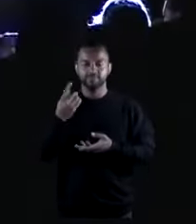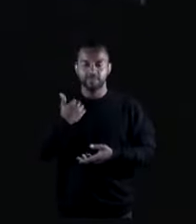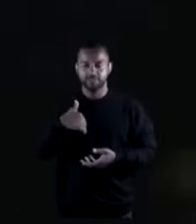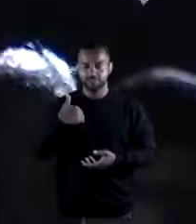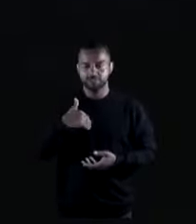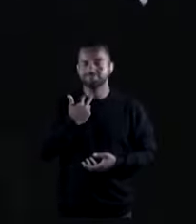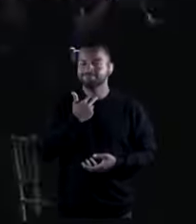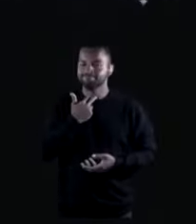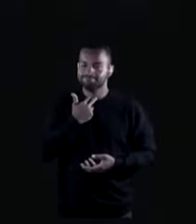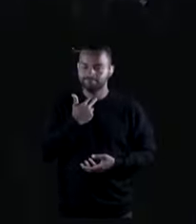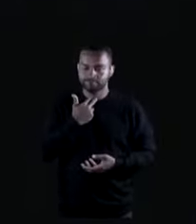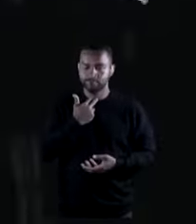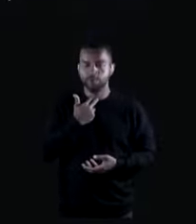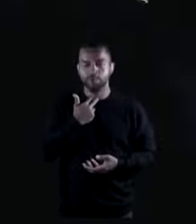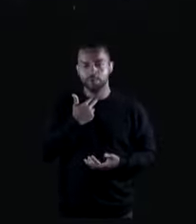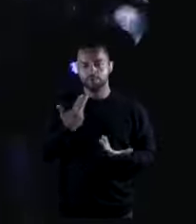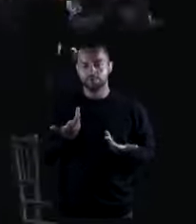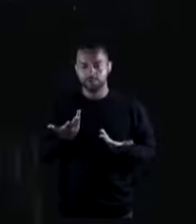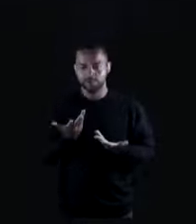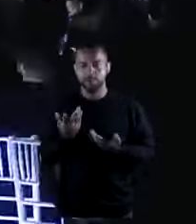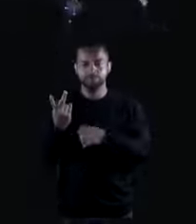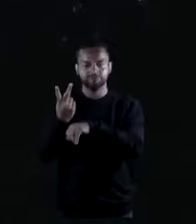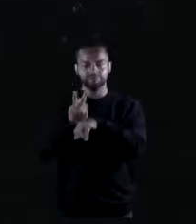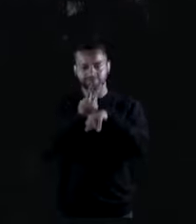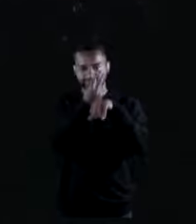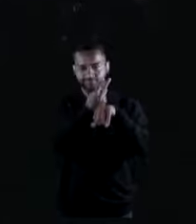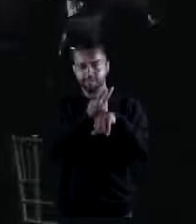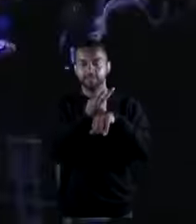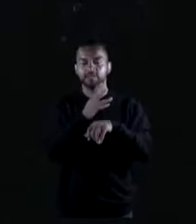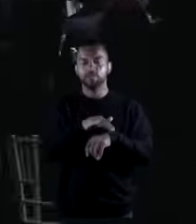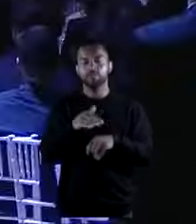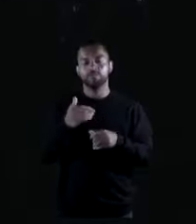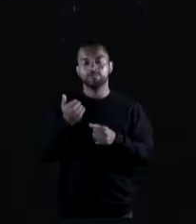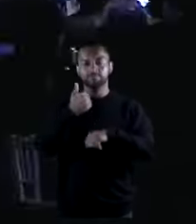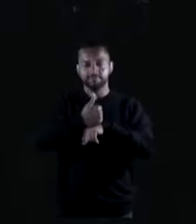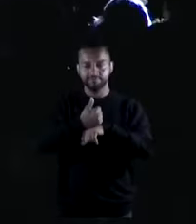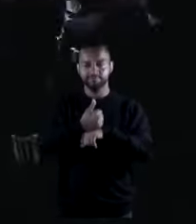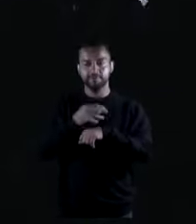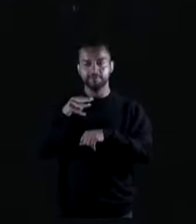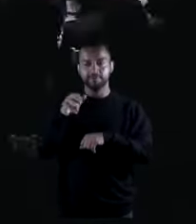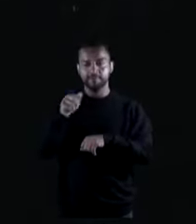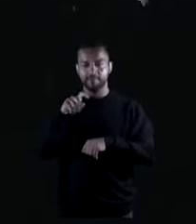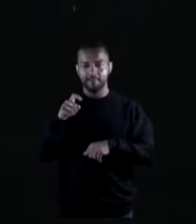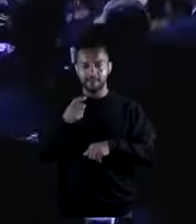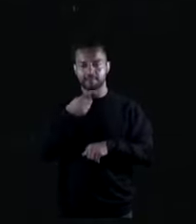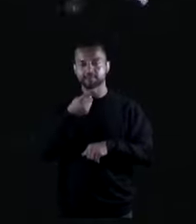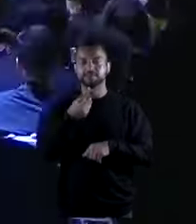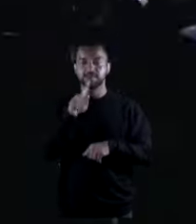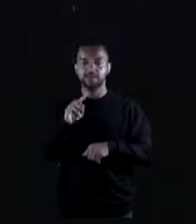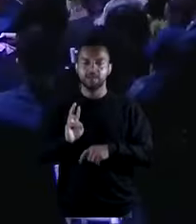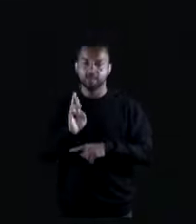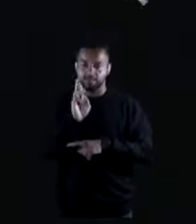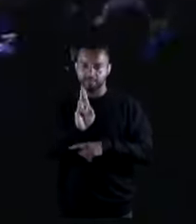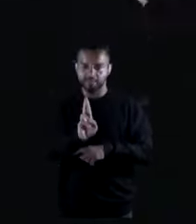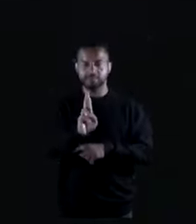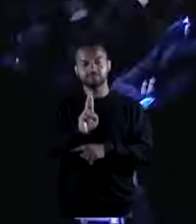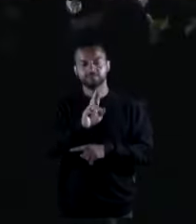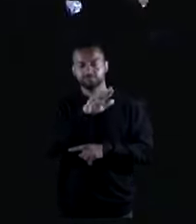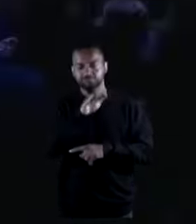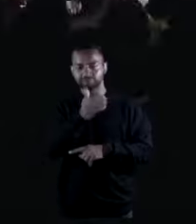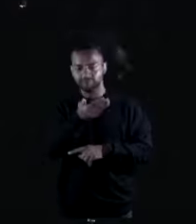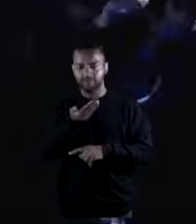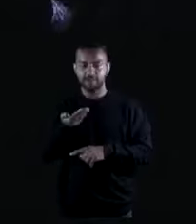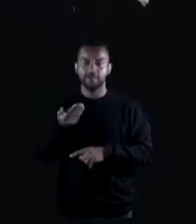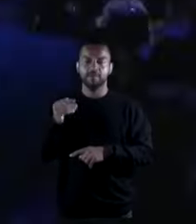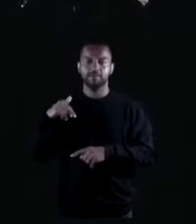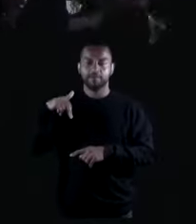comparecer. Então, quem vai receber o troféu em nome dele é o Marcos Chedid, presidente de honra do Red Bull Bragantino. Vou chamar aqui ao palco, já está se